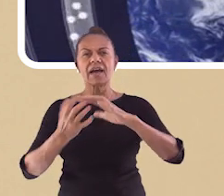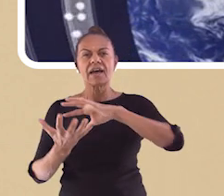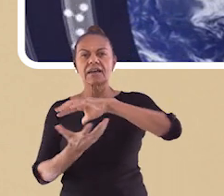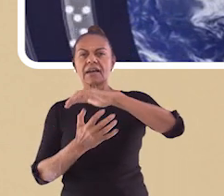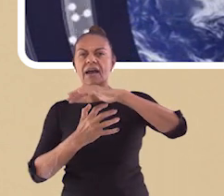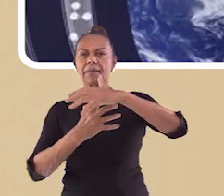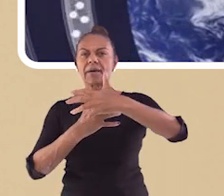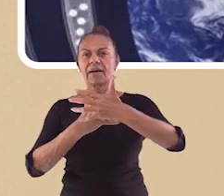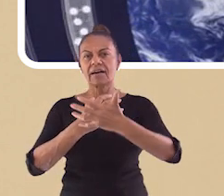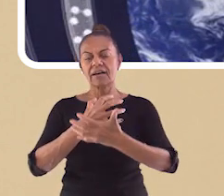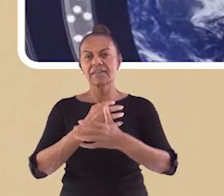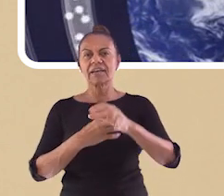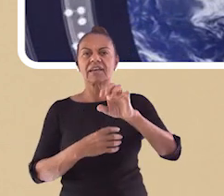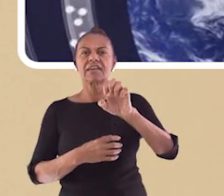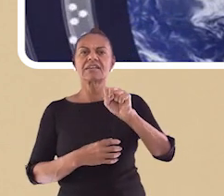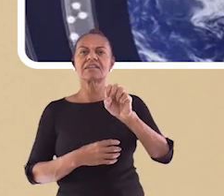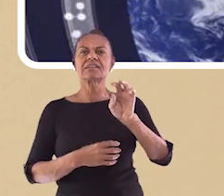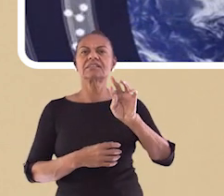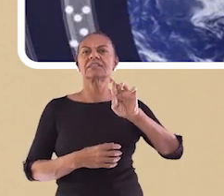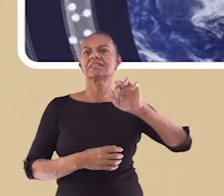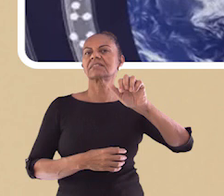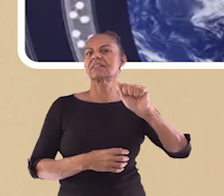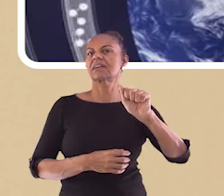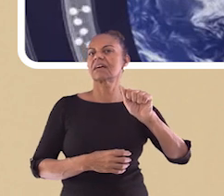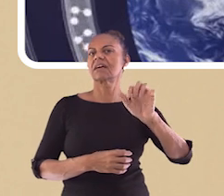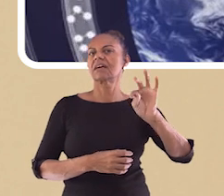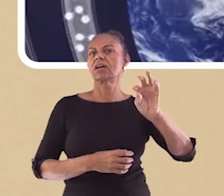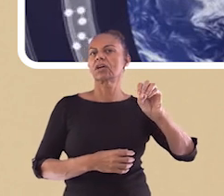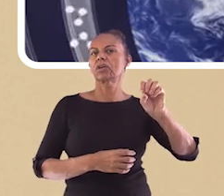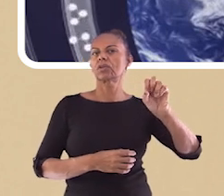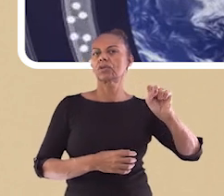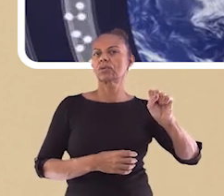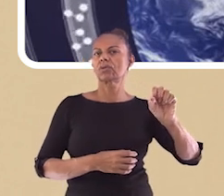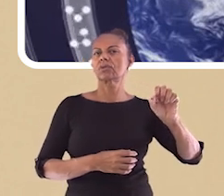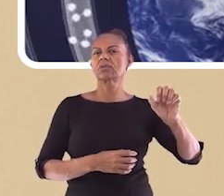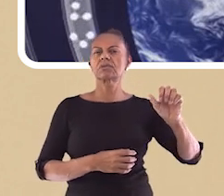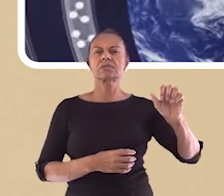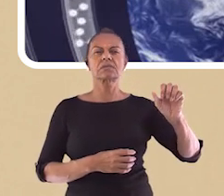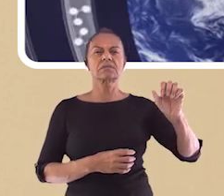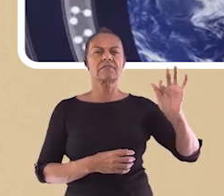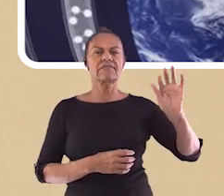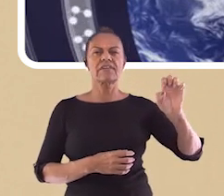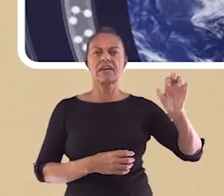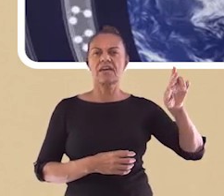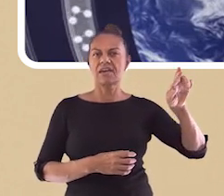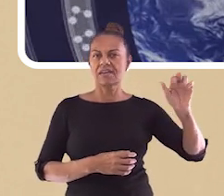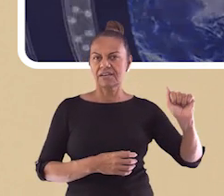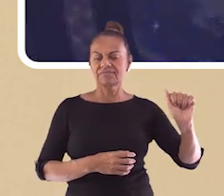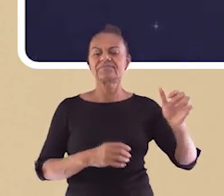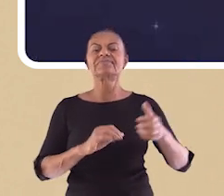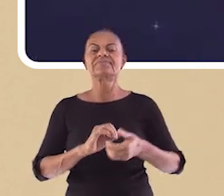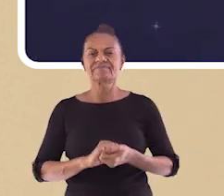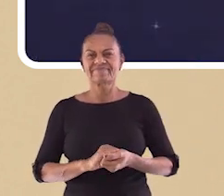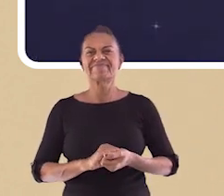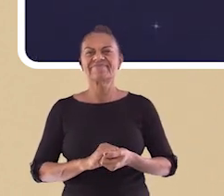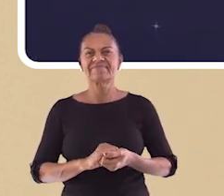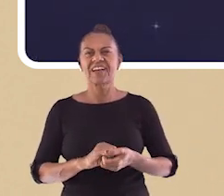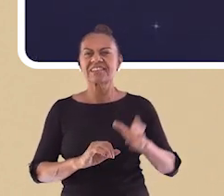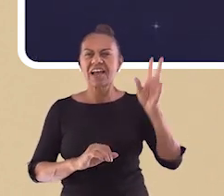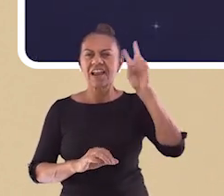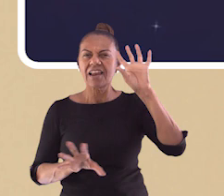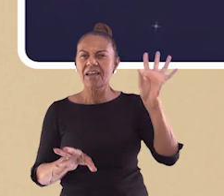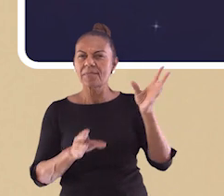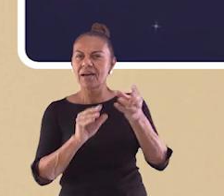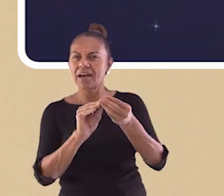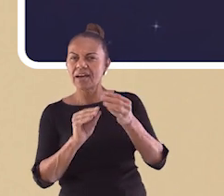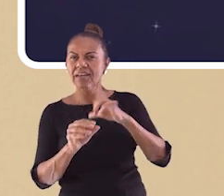estratosfera, que fica a aproximadamente 50 km de altitude do nível do mar. Lembra que no vídeo sobre efeito estufa falamos